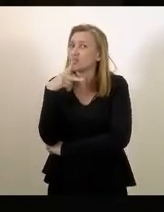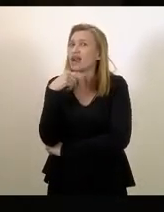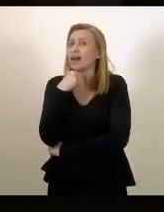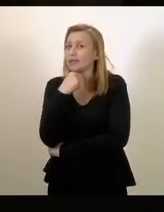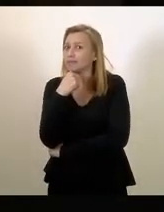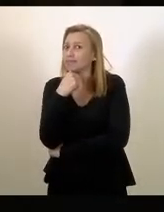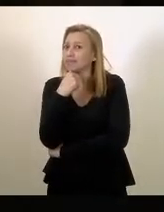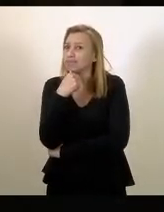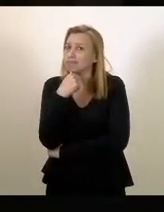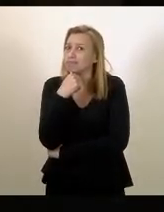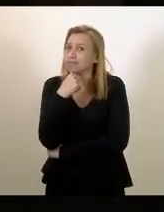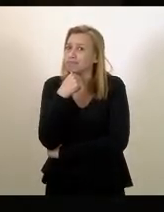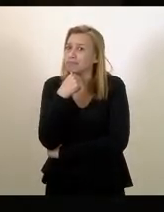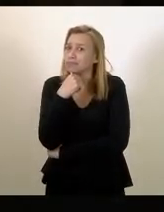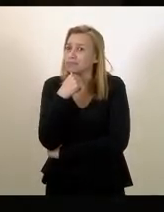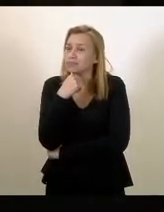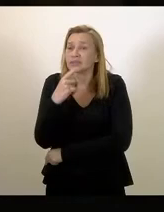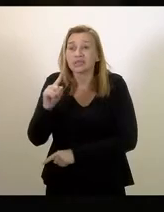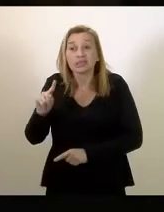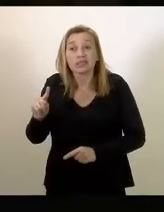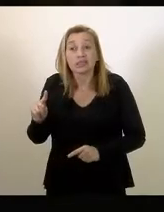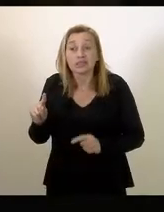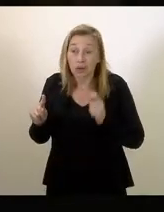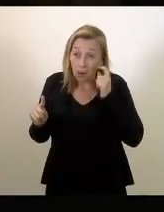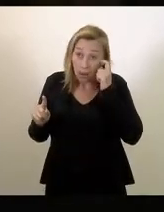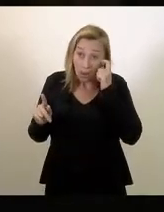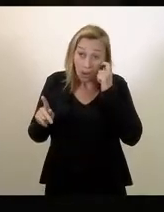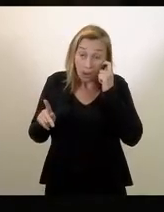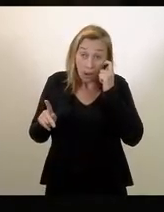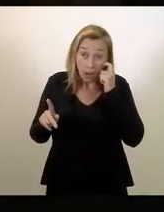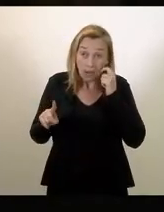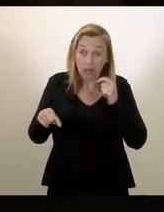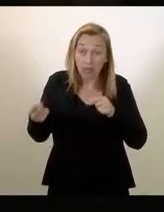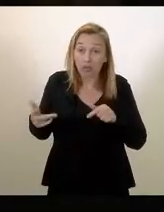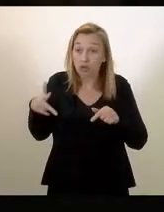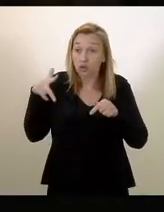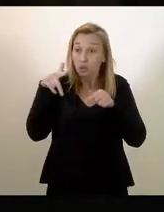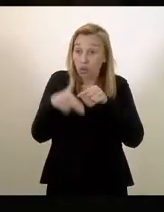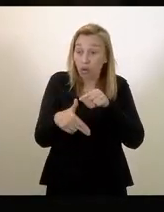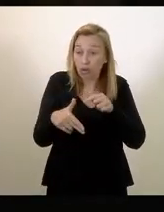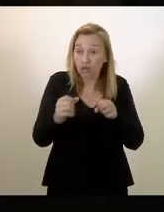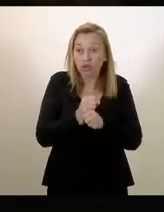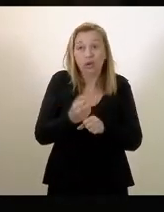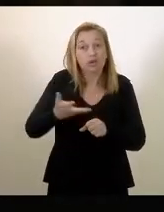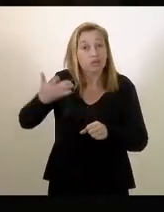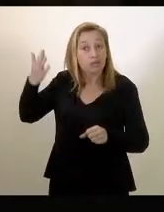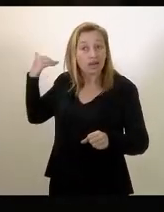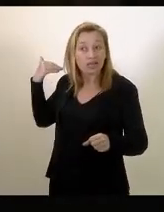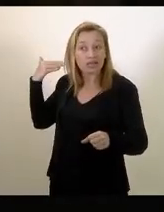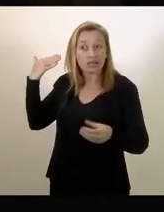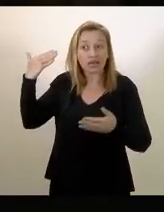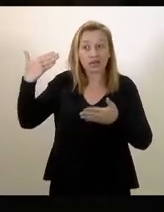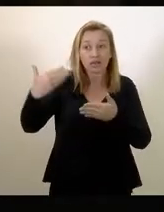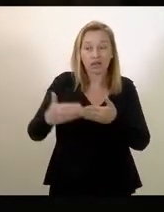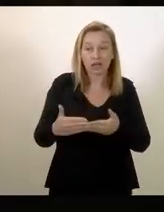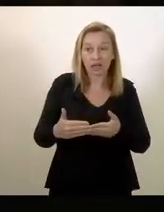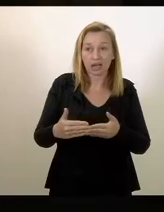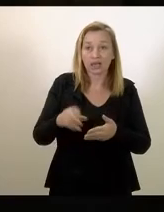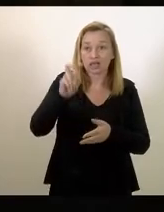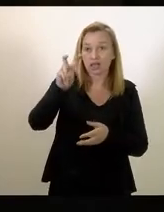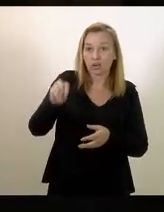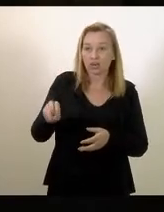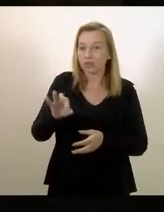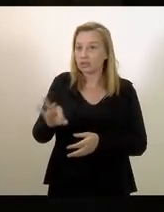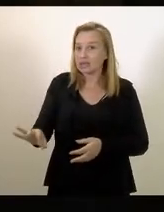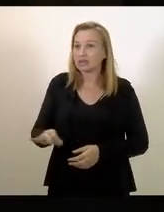que após ter havido um corte do ano passado para cá da ordem de 50%